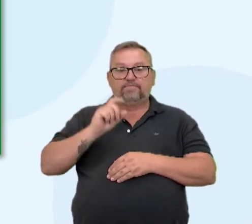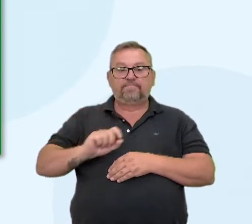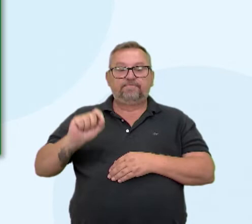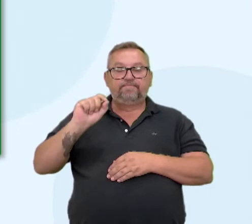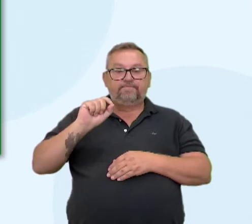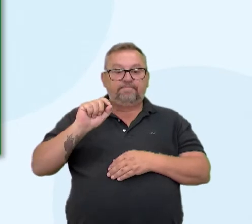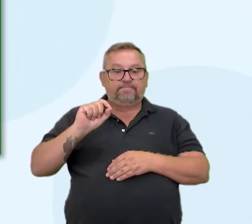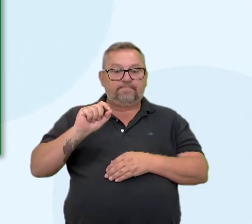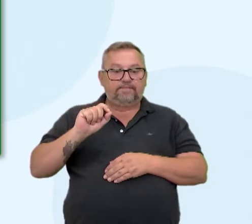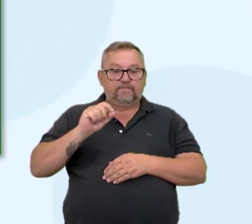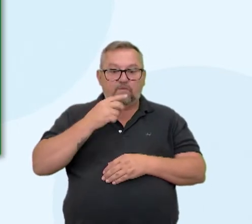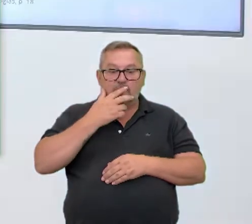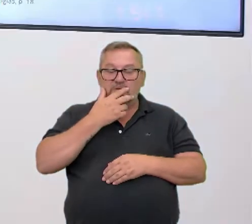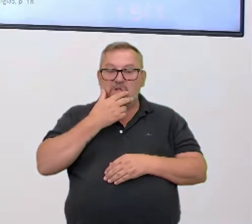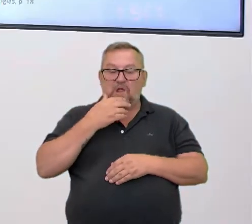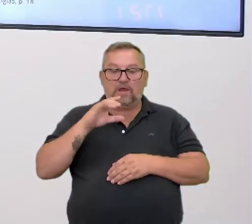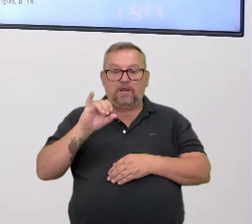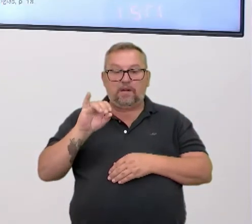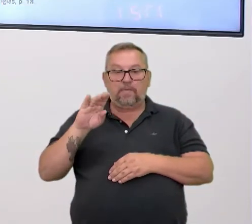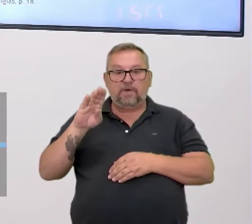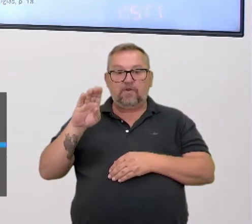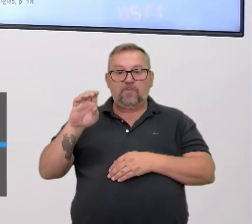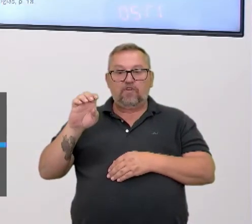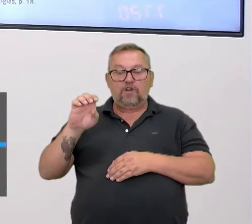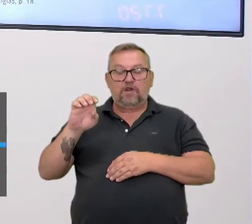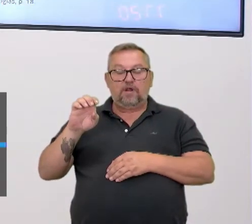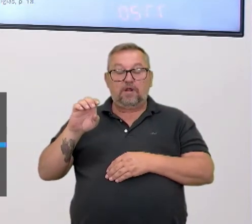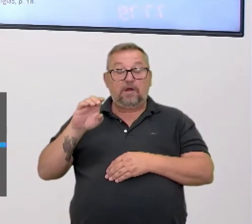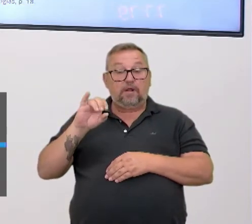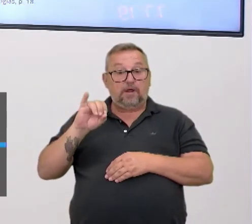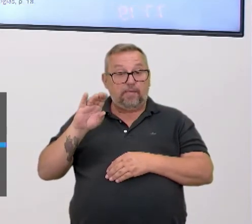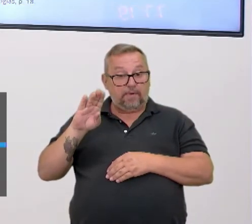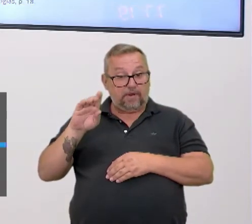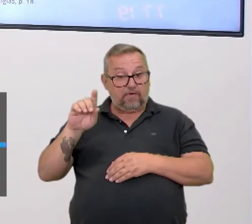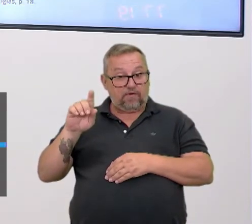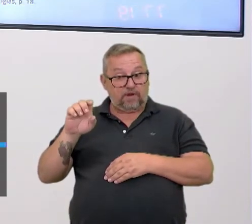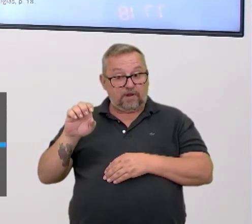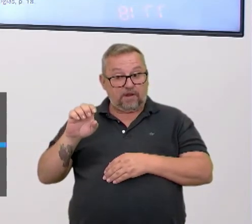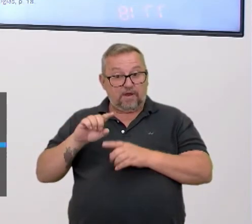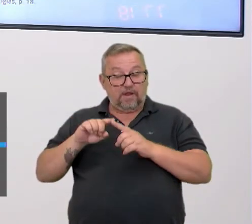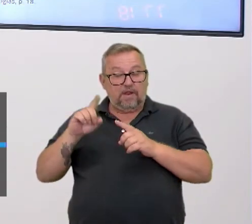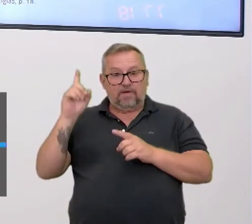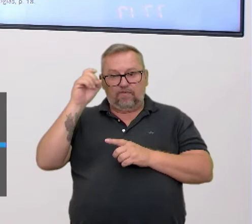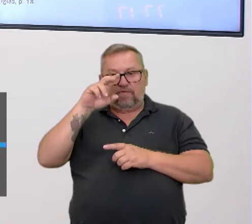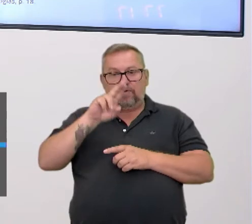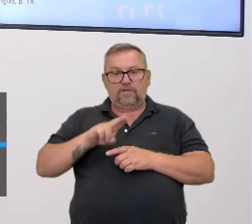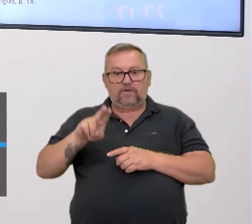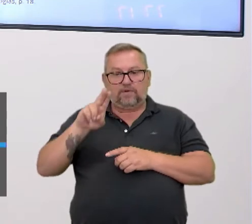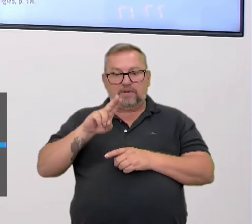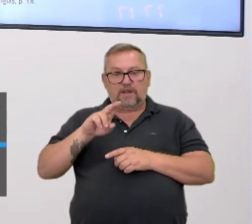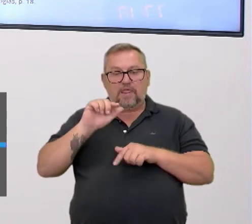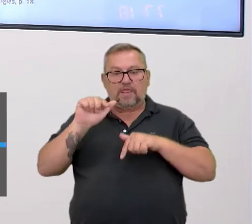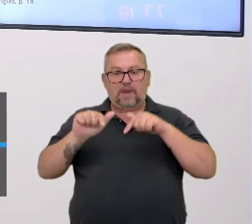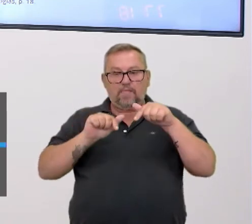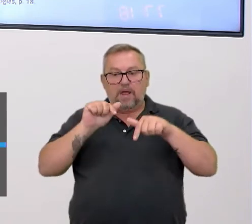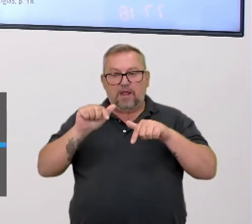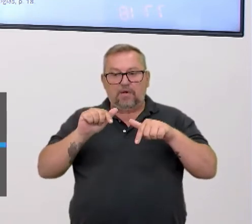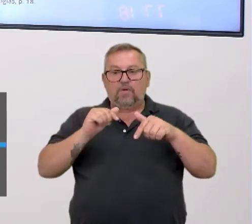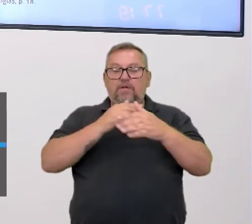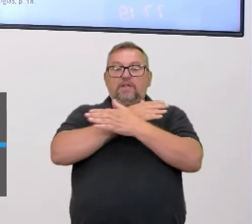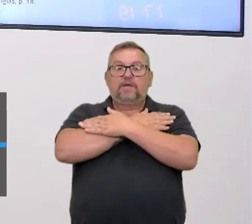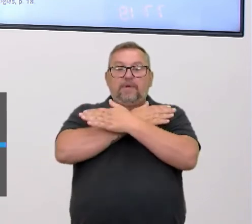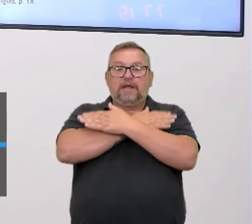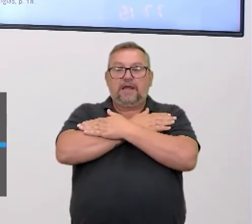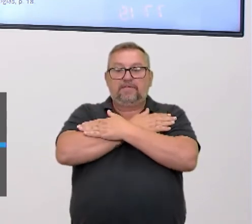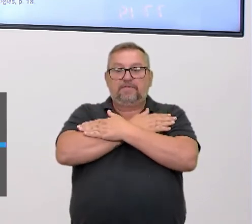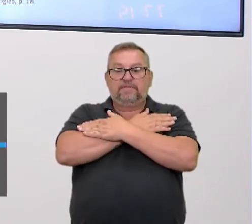pro IBGE lá, dificilmente eles usam a palavra emprego e desemprego. O cara está empregado, a pessoa